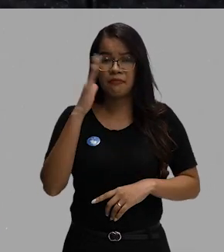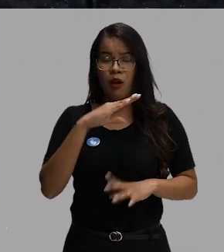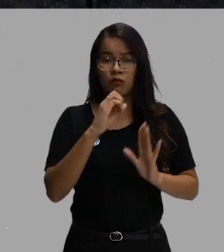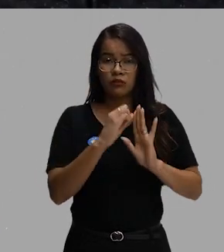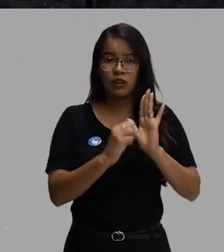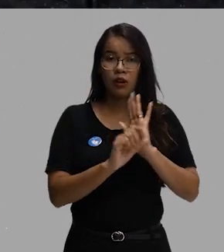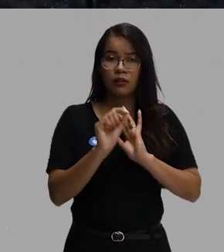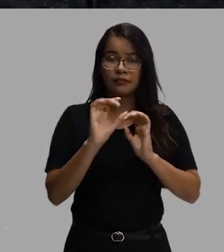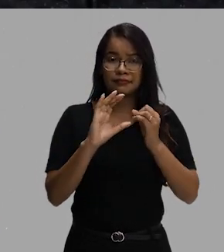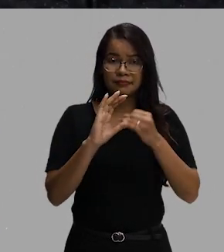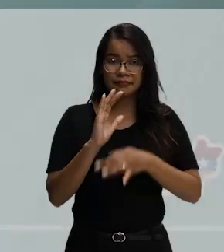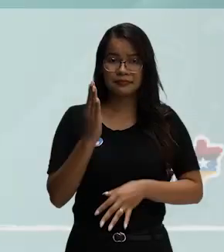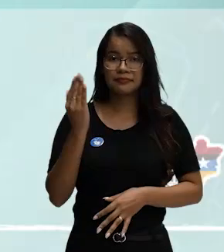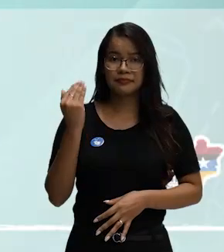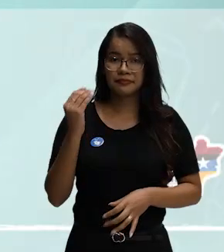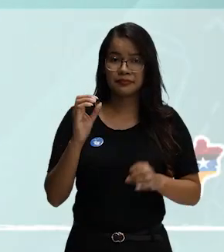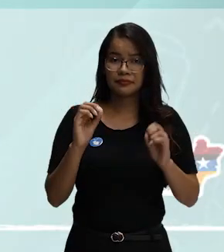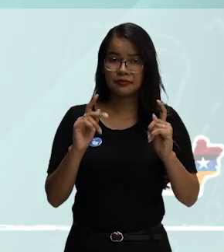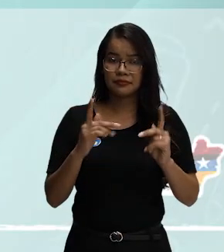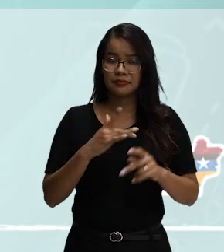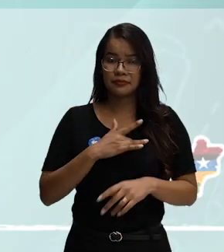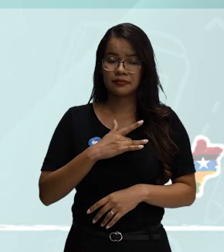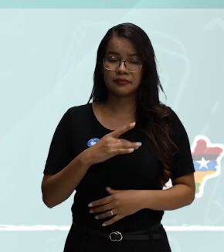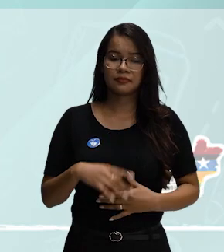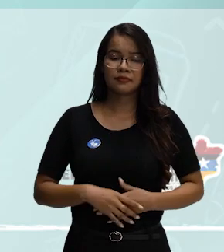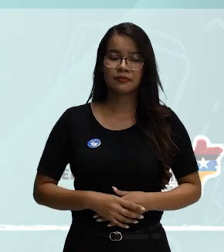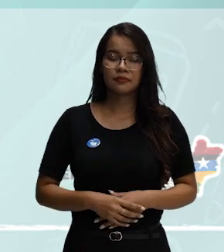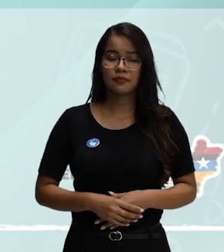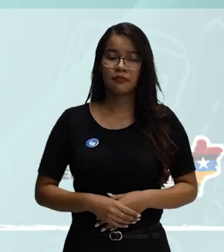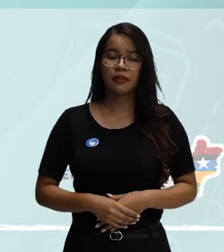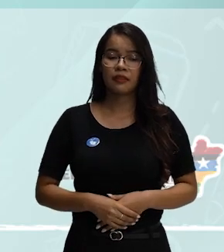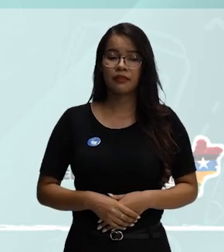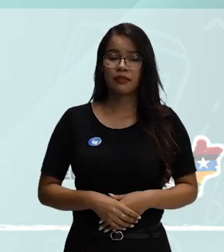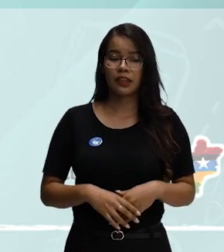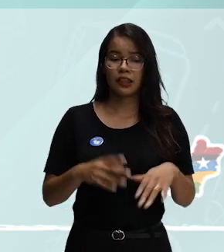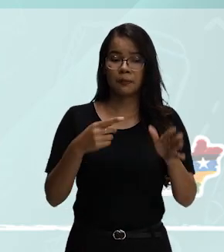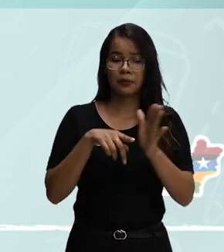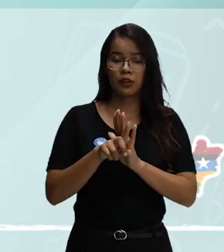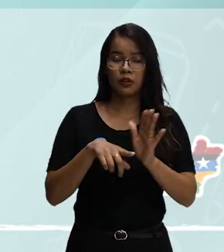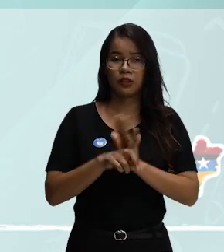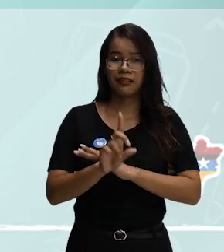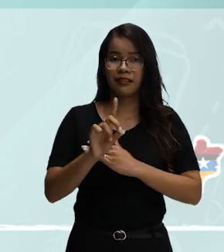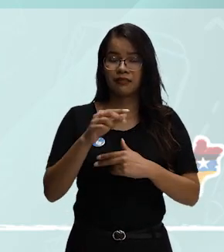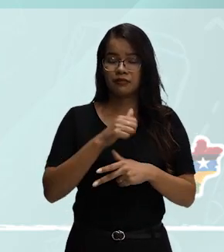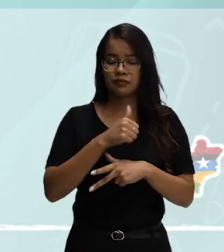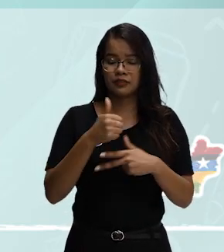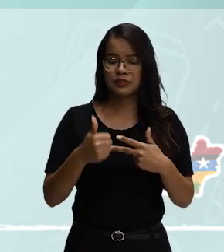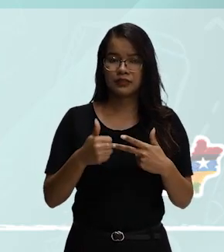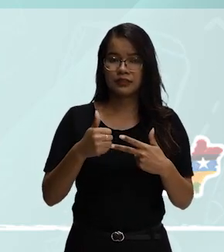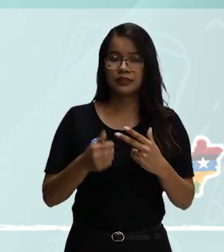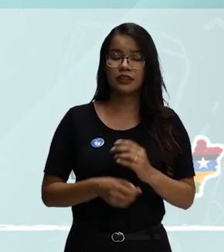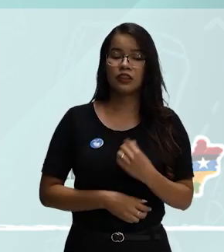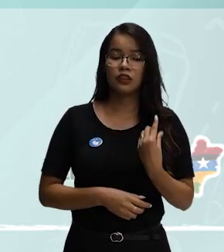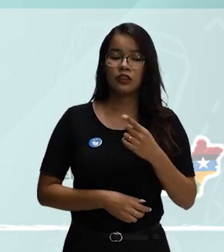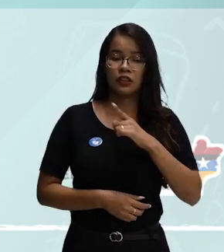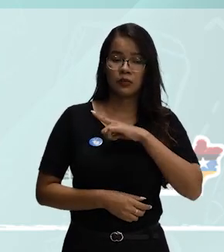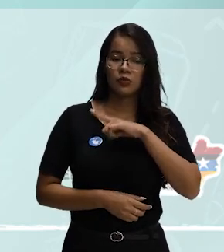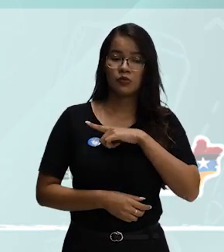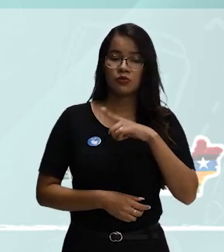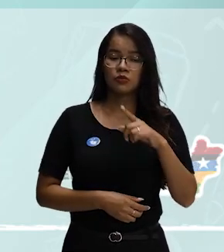caracteriza essa época. Vamos para o exercício? Essa questão é do Enem, e a gente tem aqui o